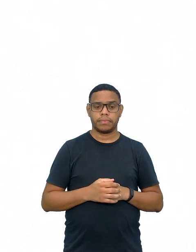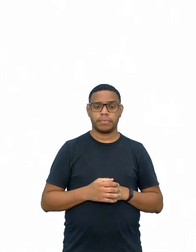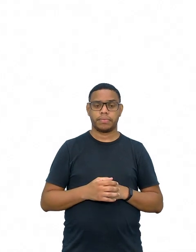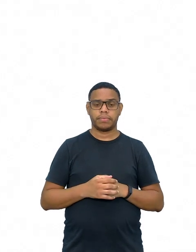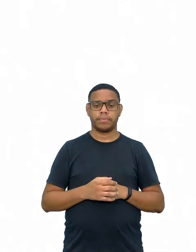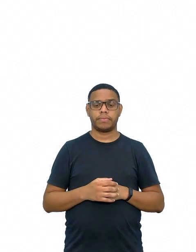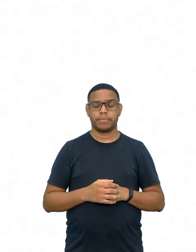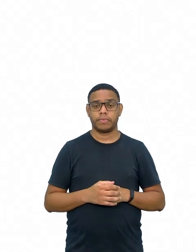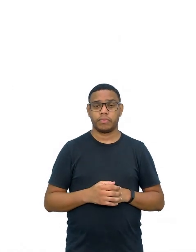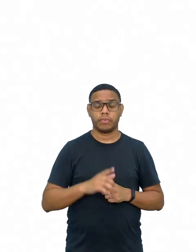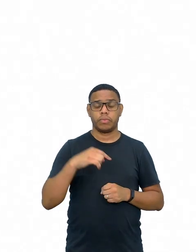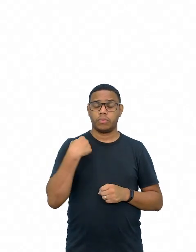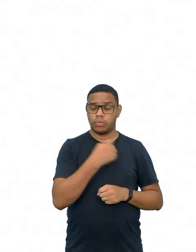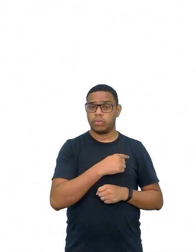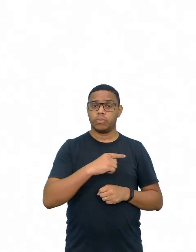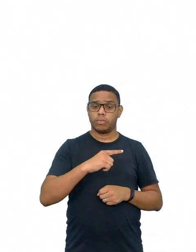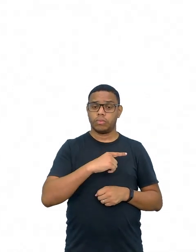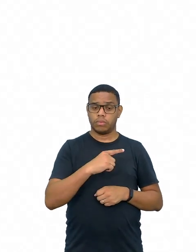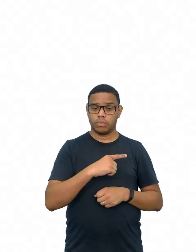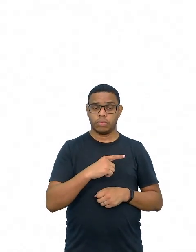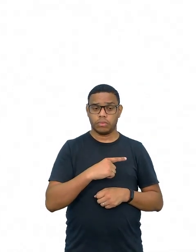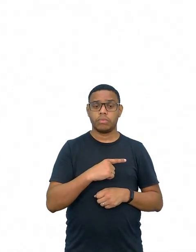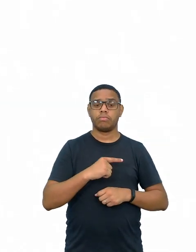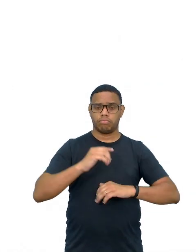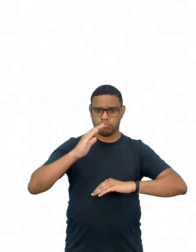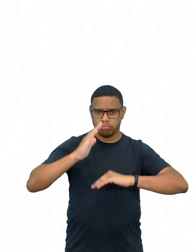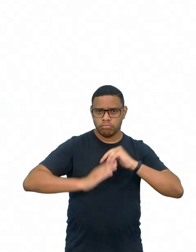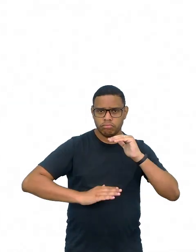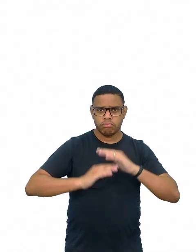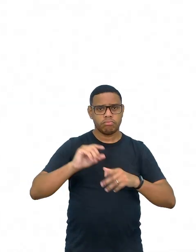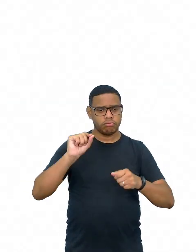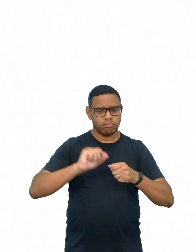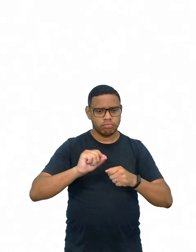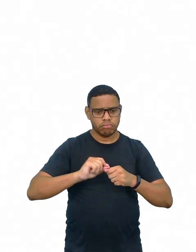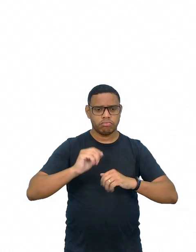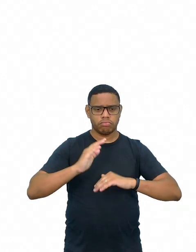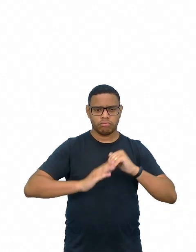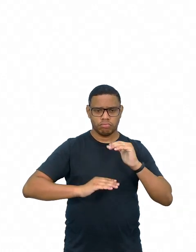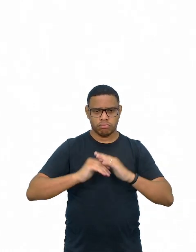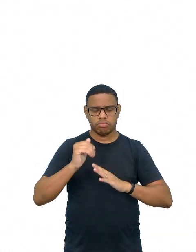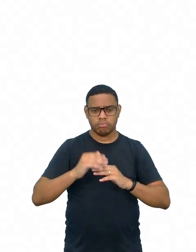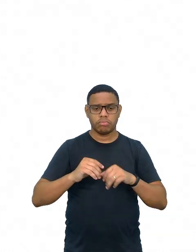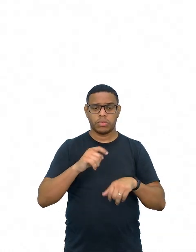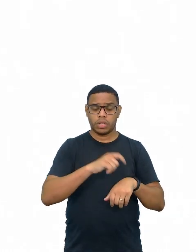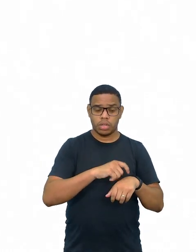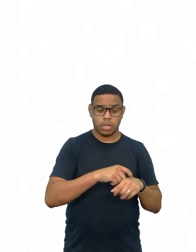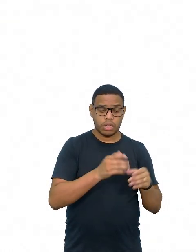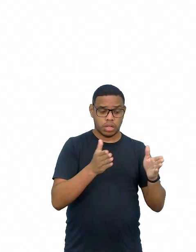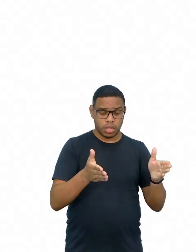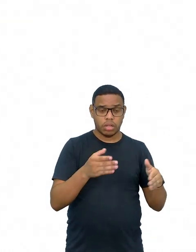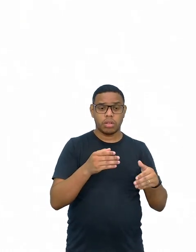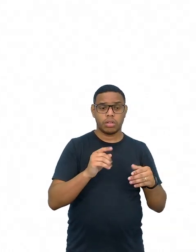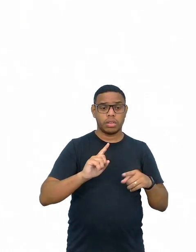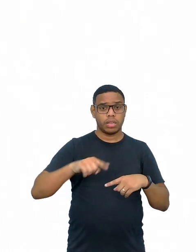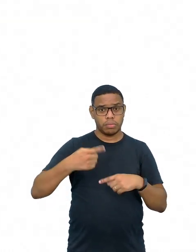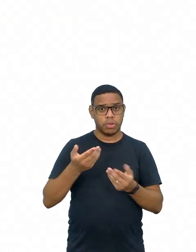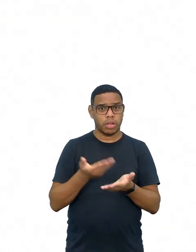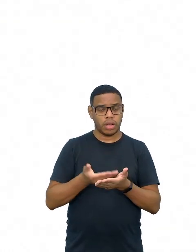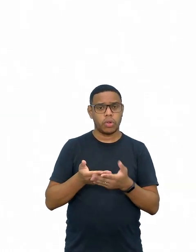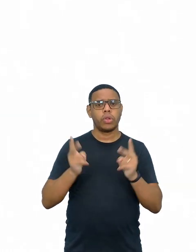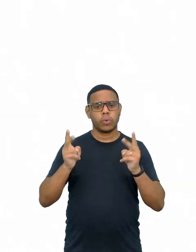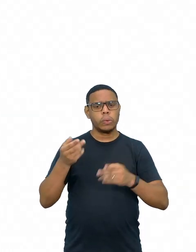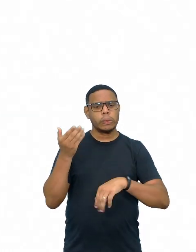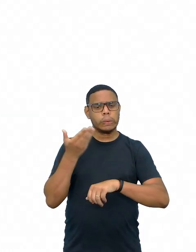a gente tem a mão na massa, que é o antes da aula, durante da aula e depois da aula. Mais ou menos